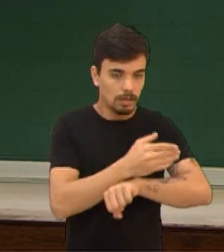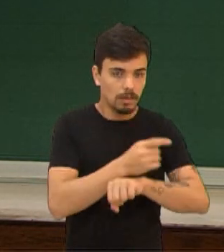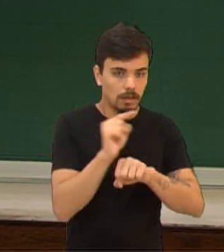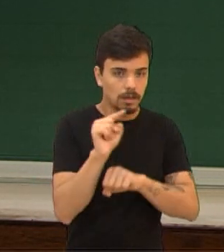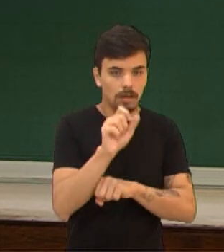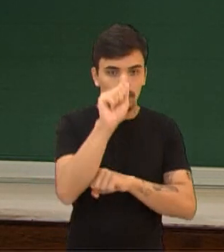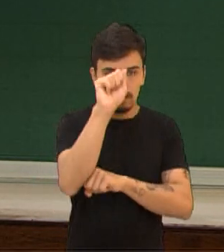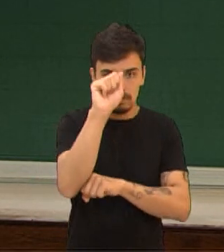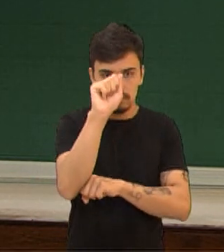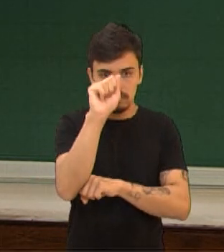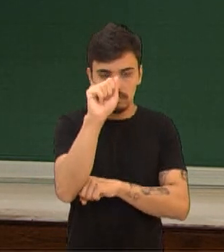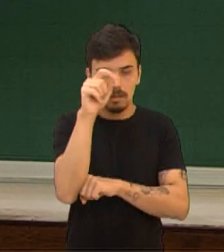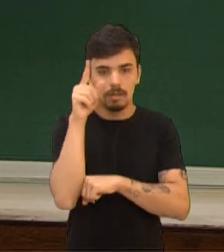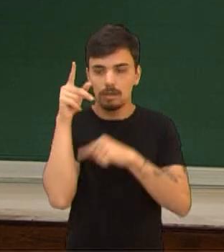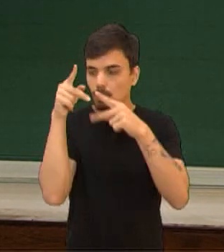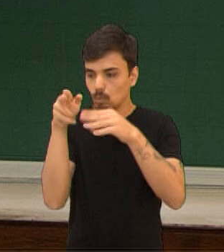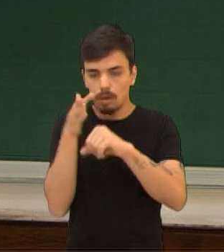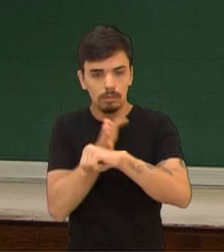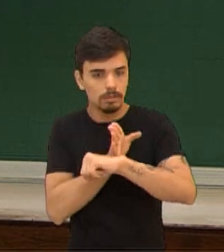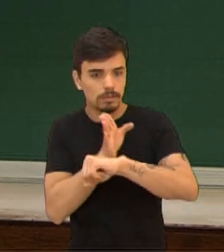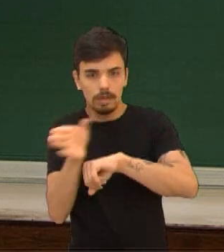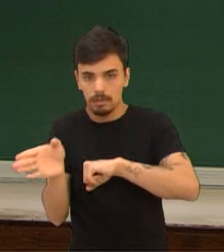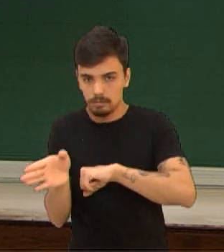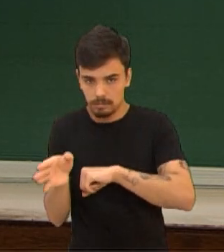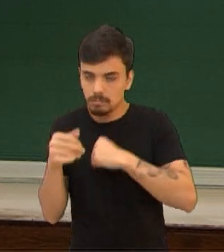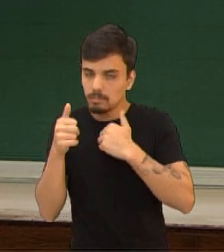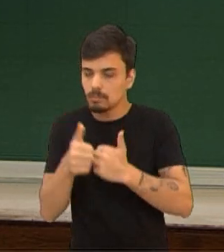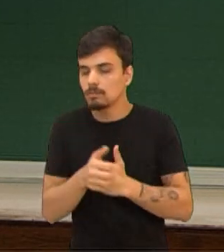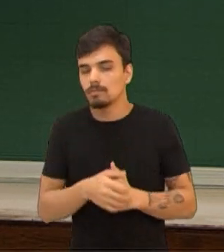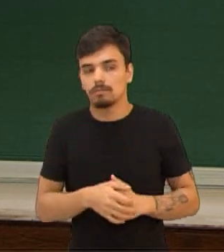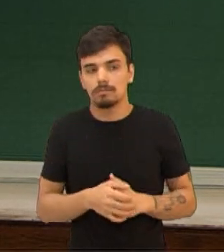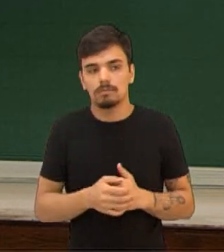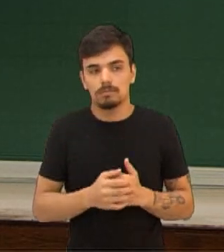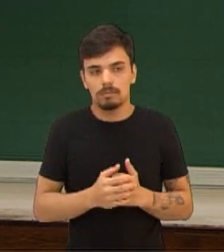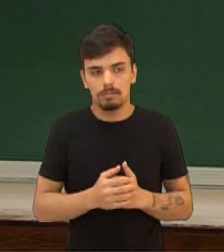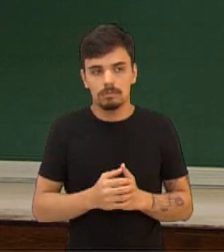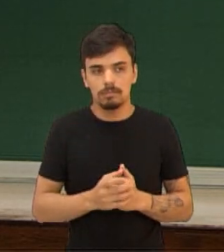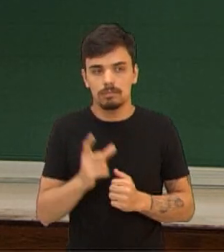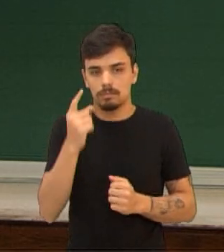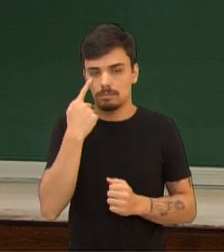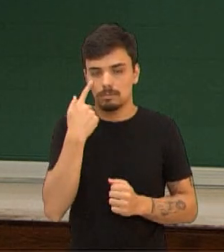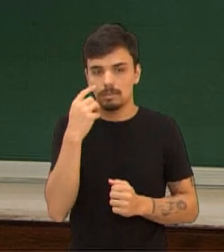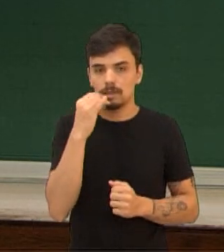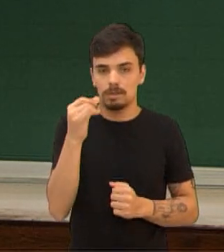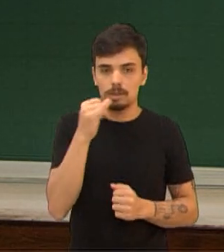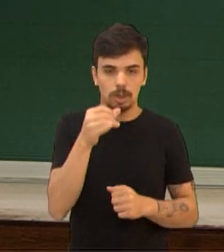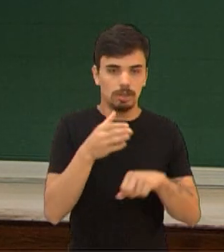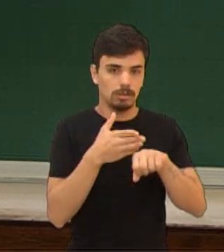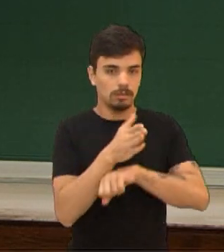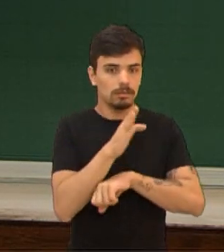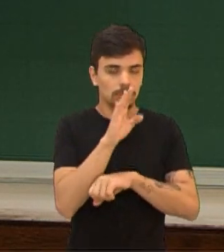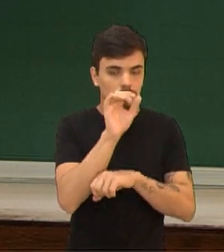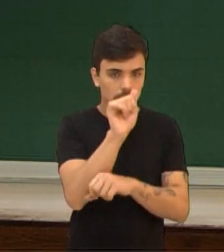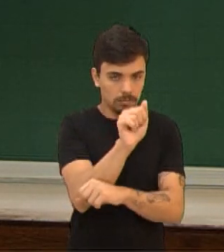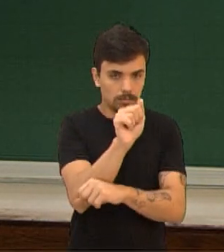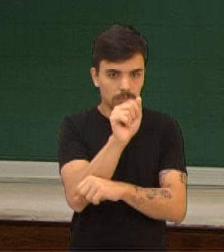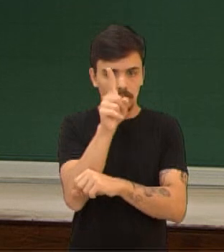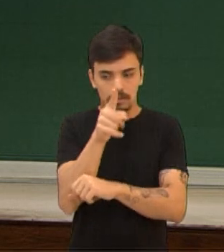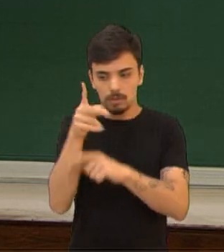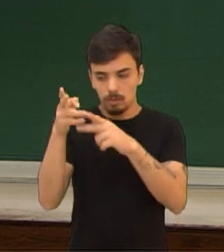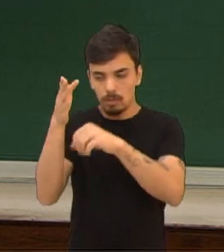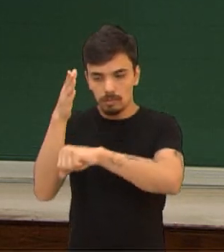a corrente que sai do ponto A. Então, essa carga que está entrando aqui no ponto A é igual a carga que está saindo do ponto